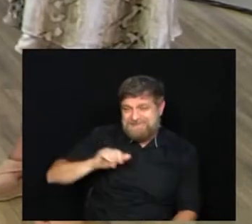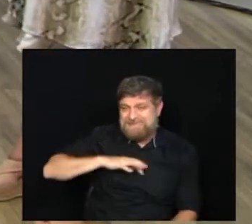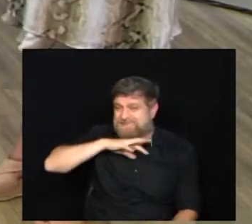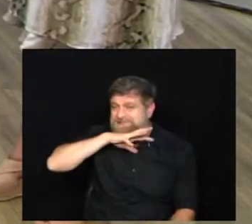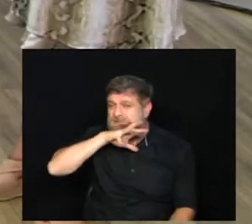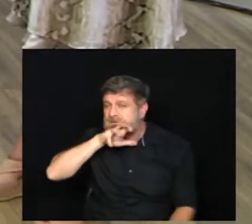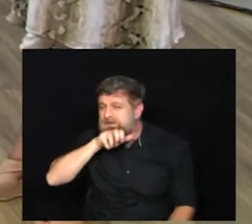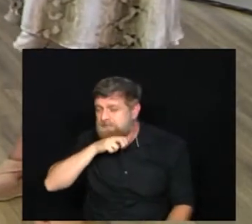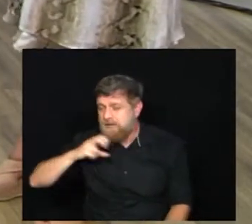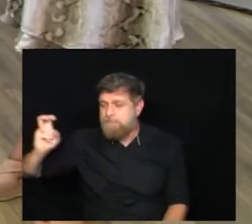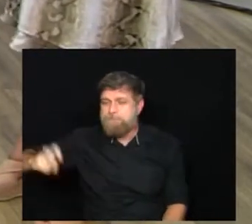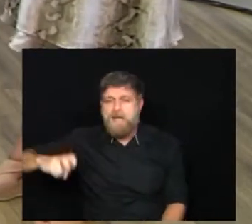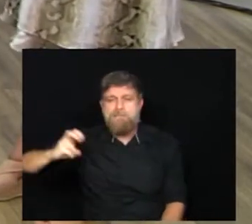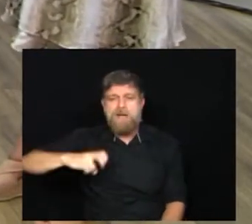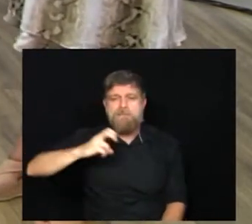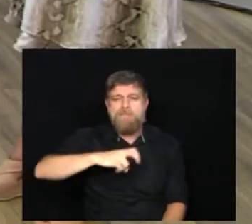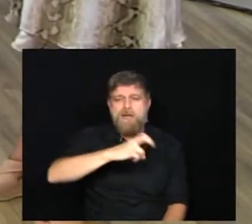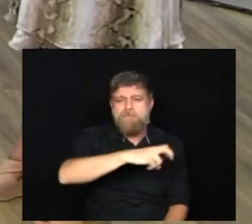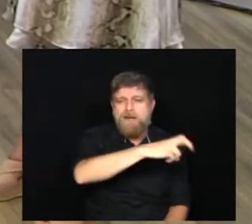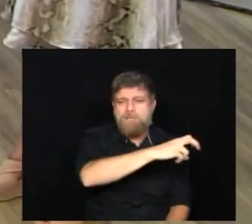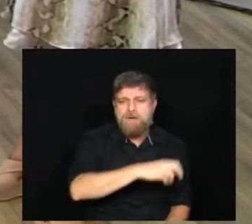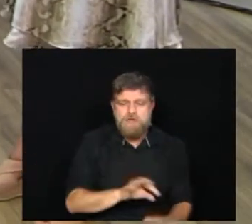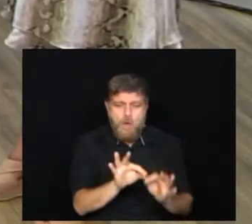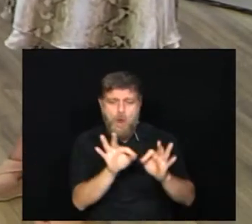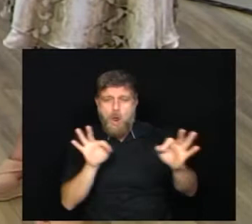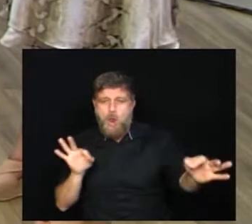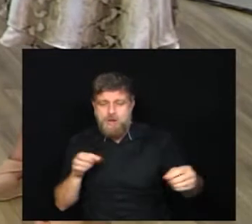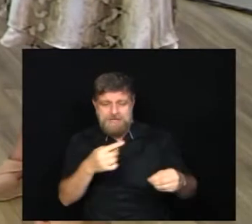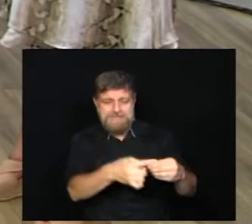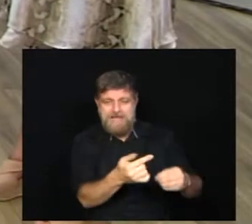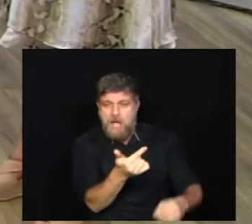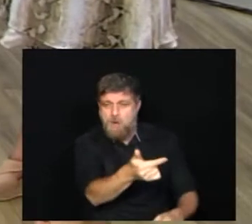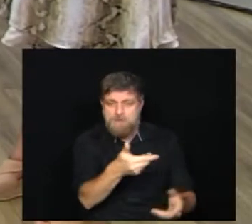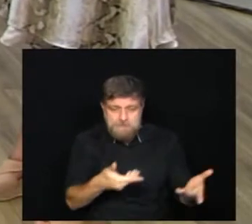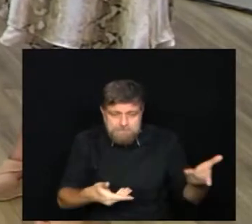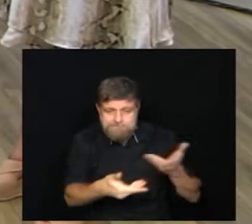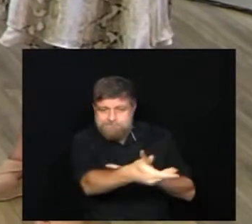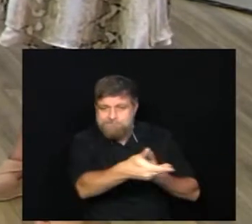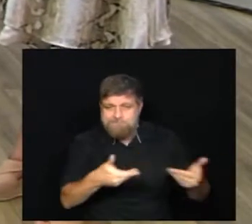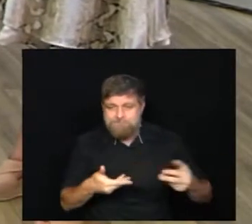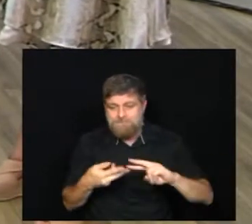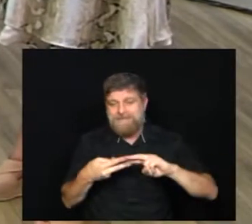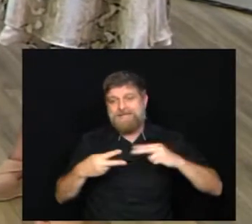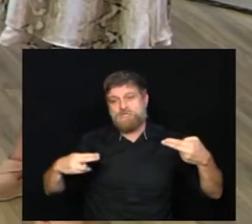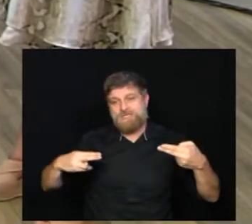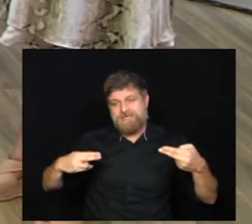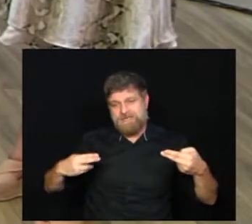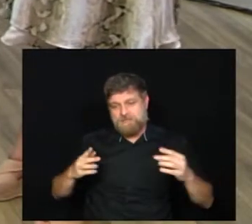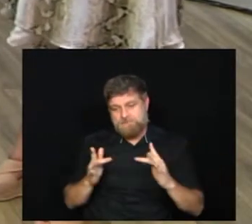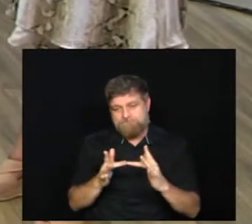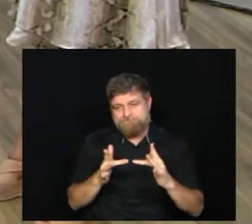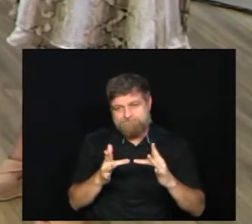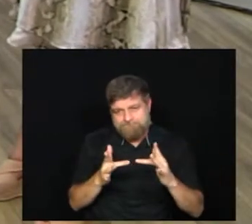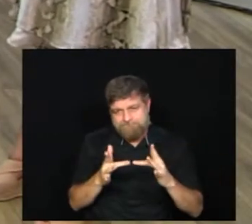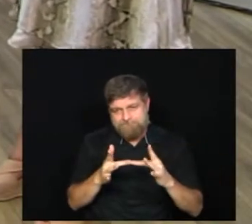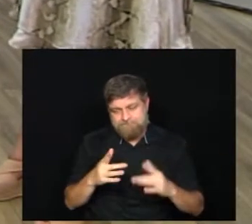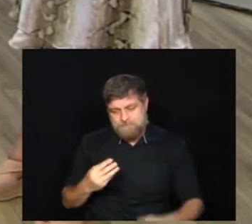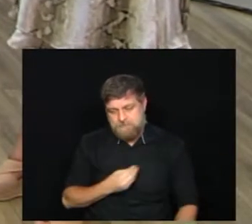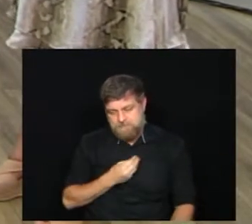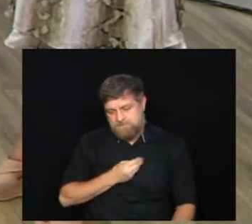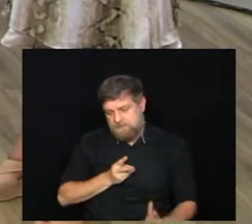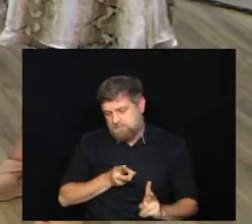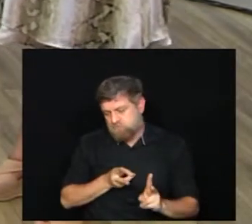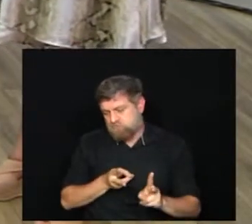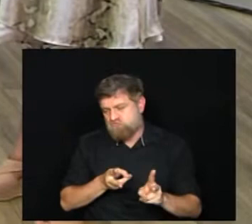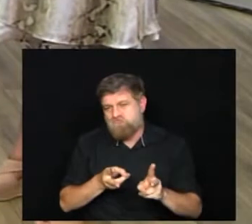irem para um outro lado da cidade ou até para outras cidades, fazer a troca de genoma, porque isso também é muito importante para aí a